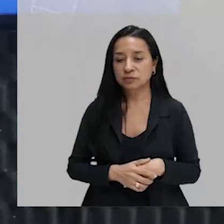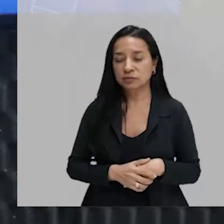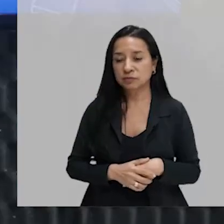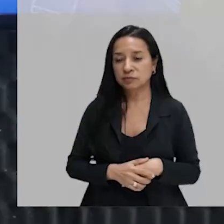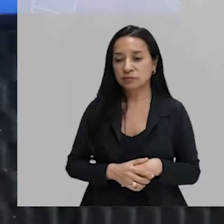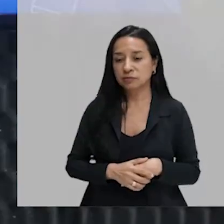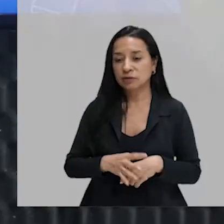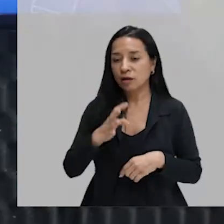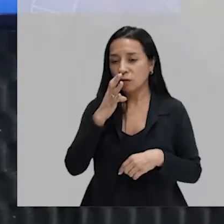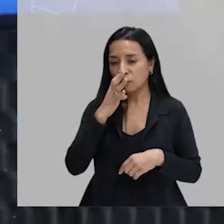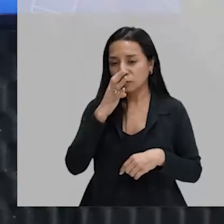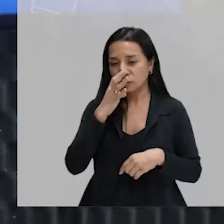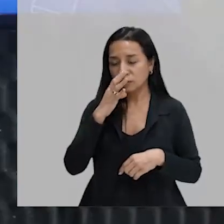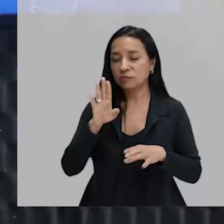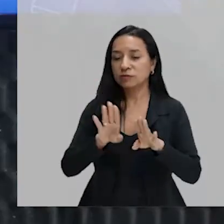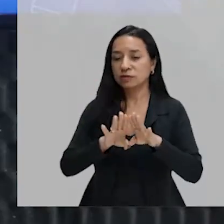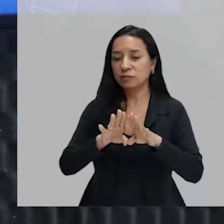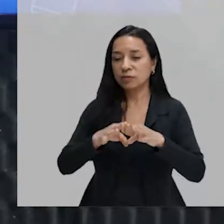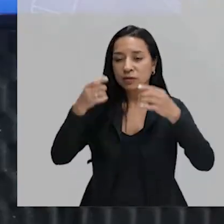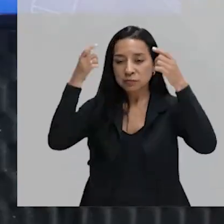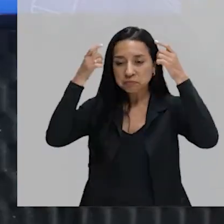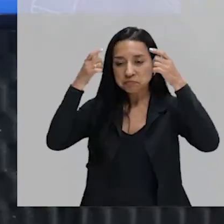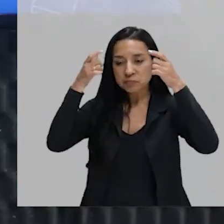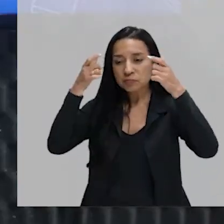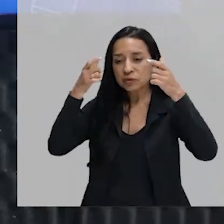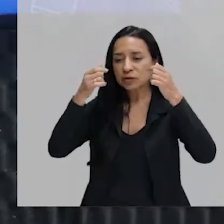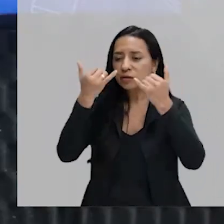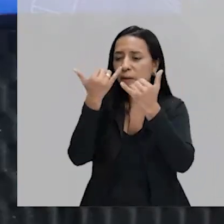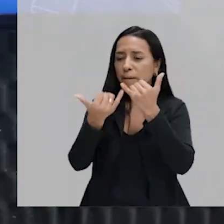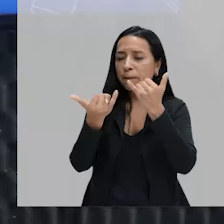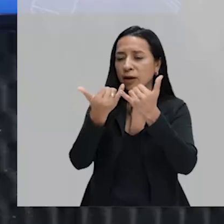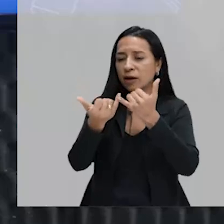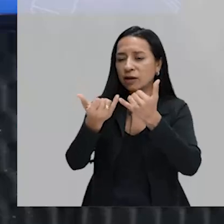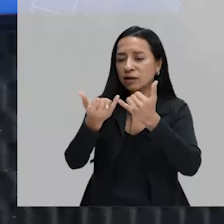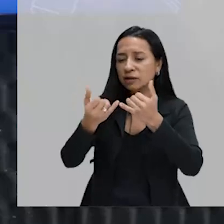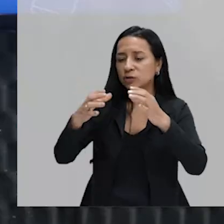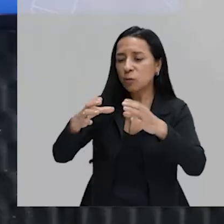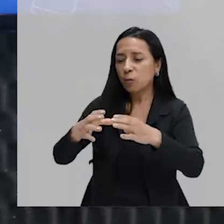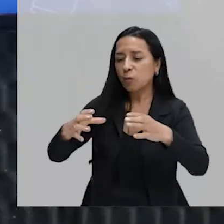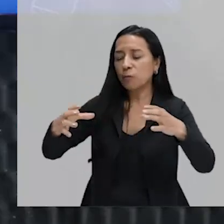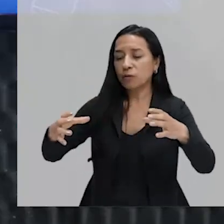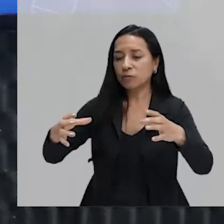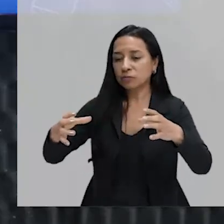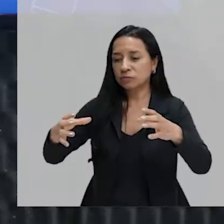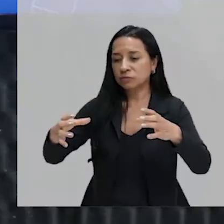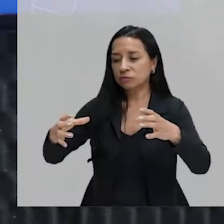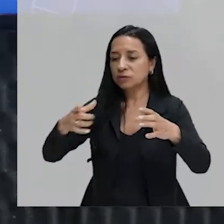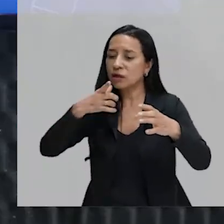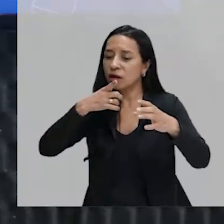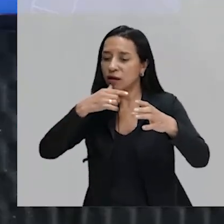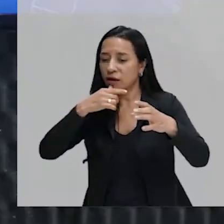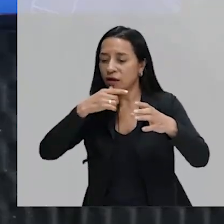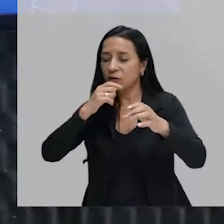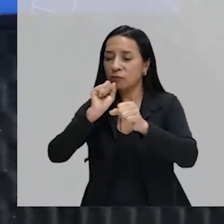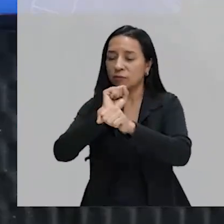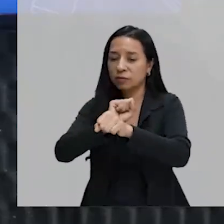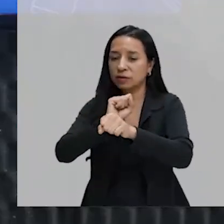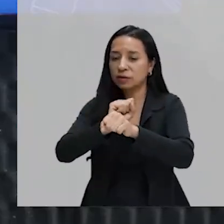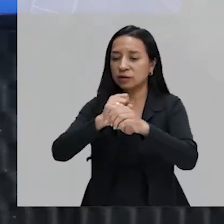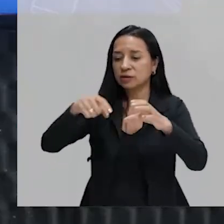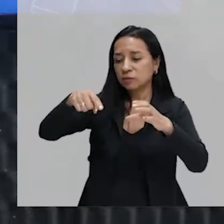ali um balde, né, que também diz ali que é um recipiente com água parada. Então, onde deveria estar o